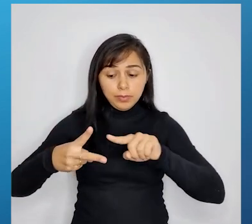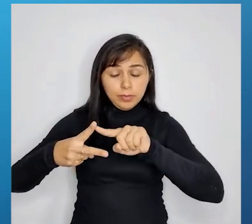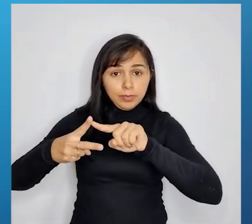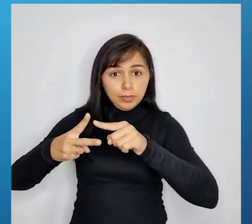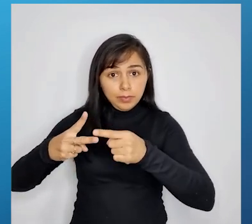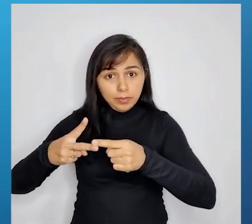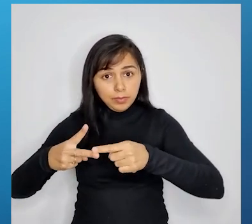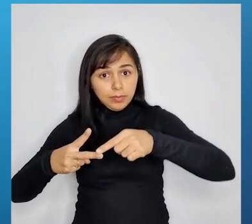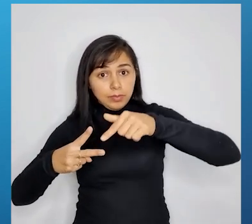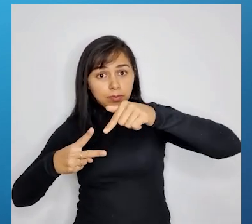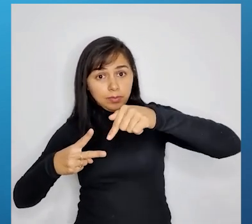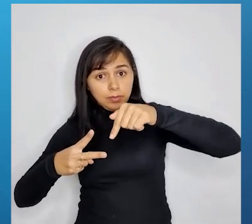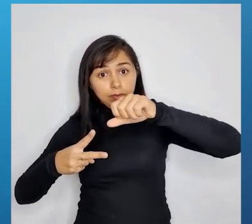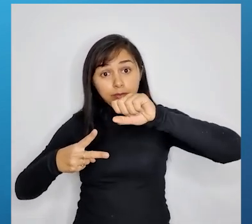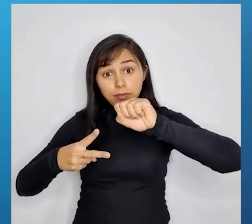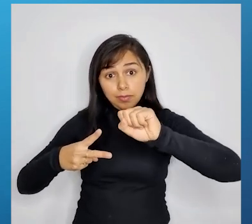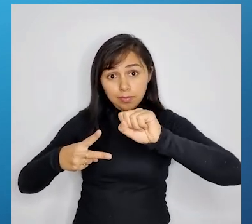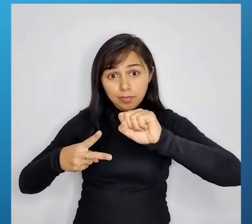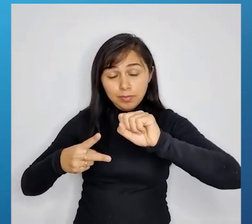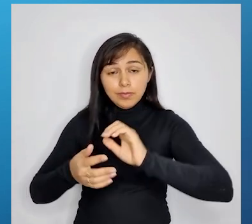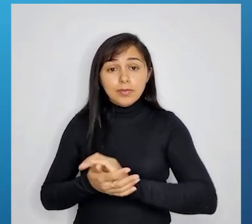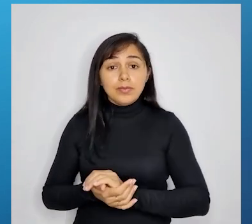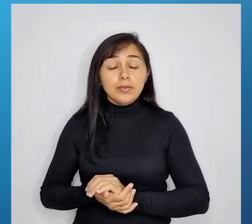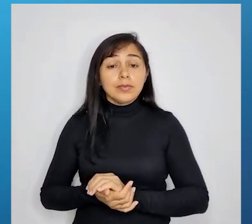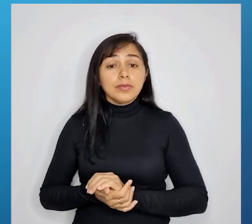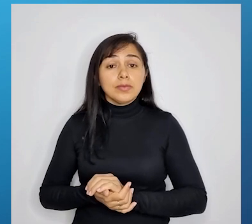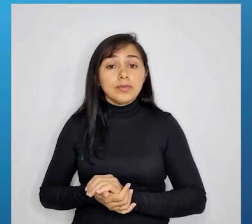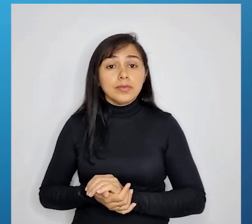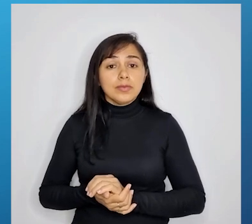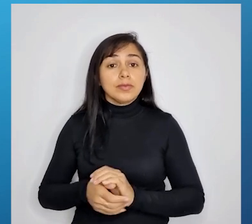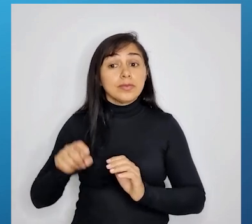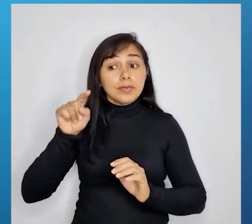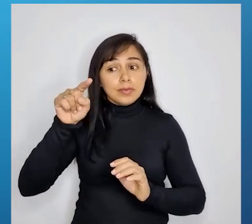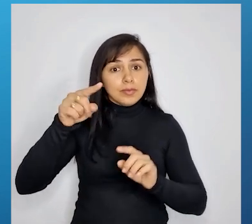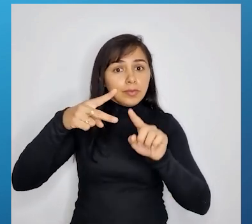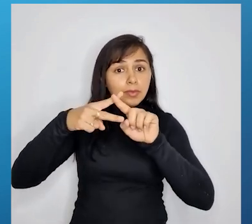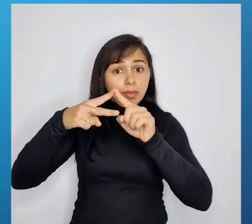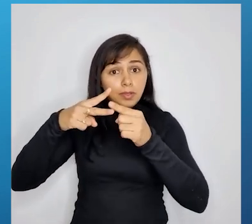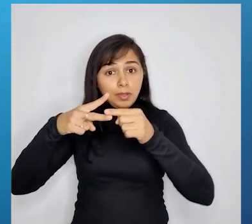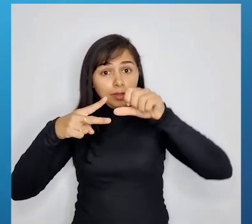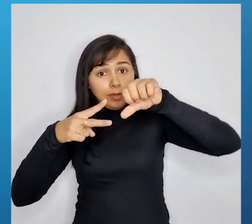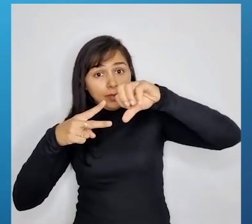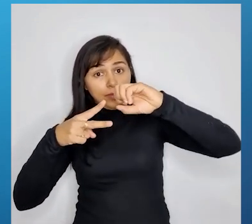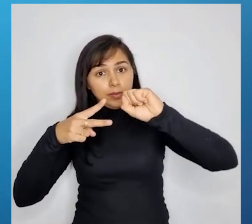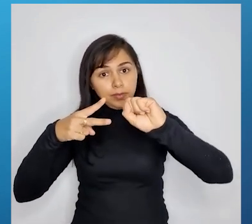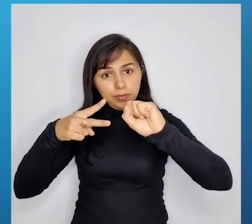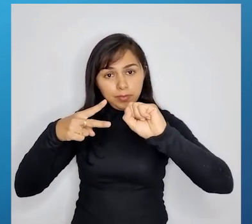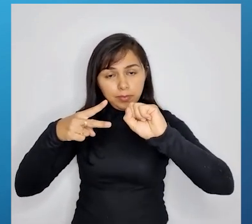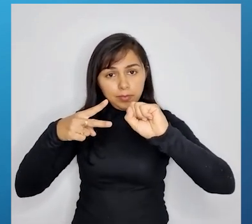existe um outro ângulo aqui de 98,